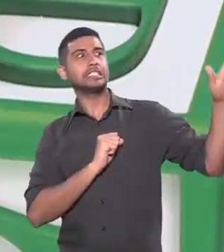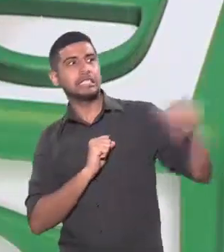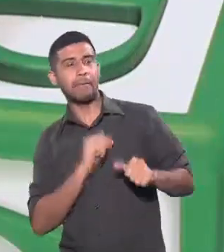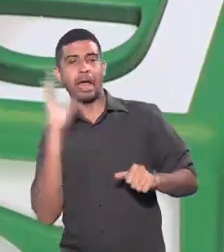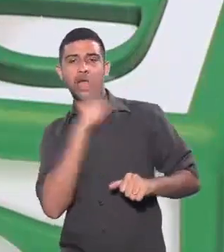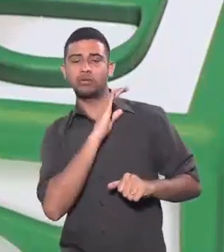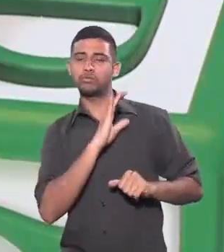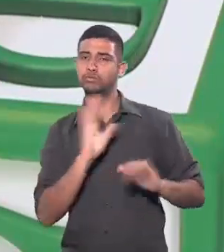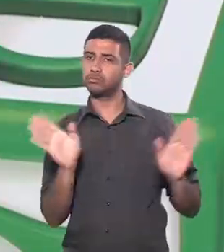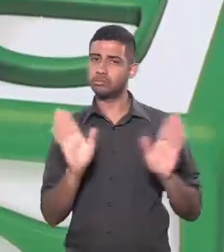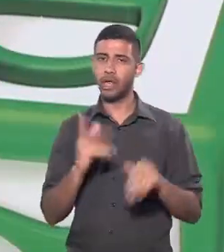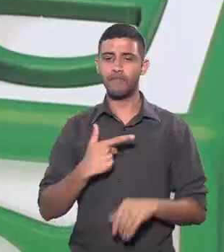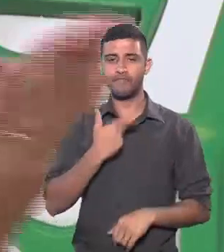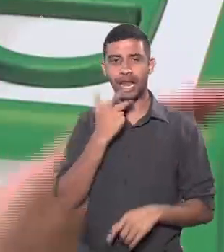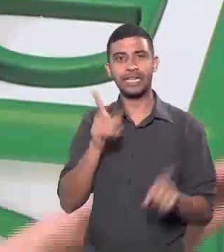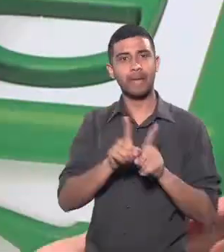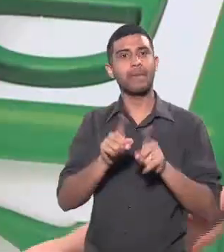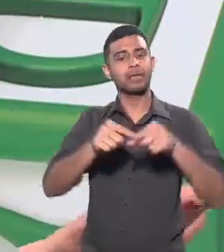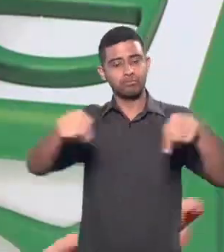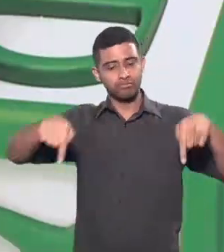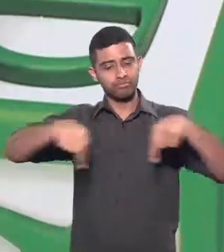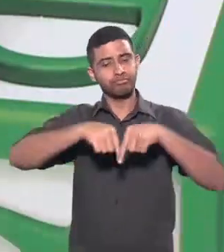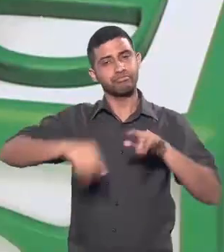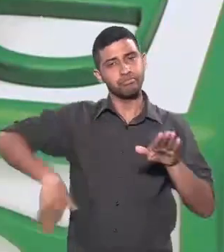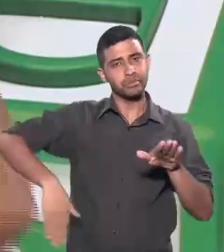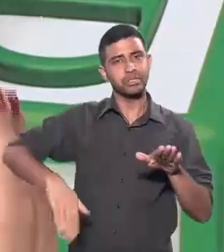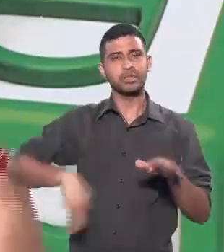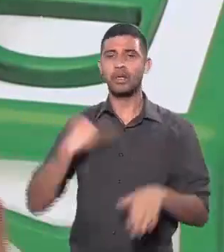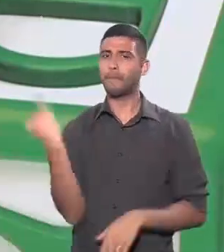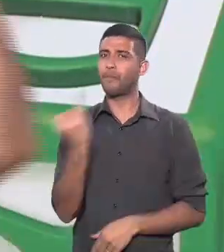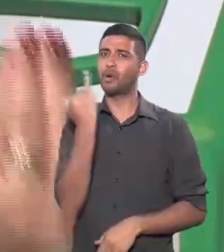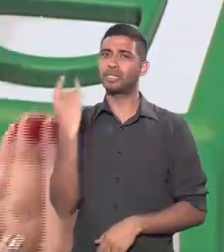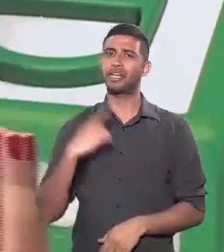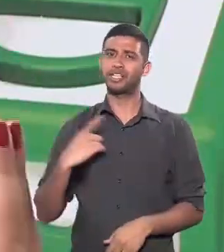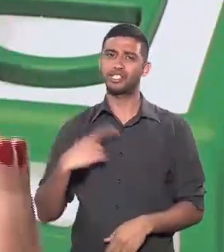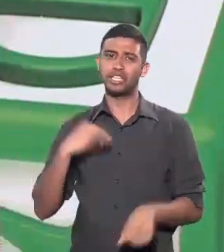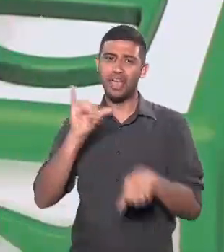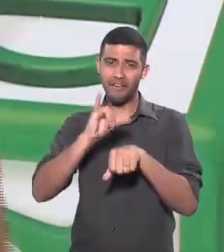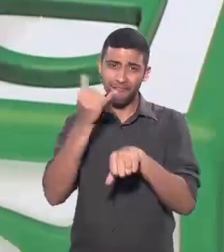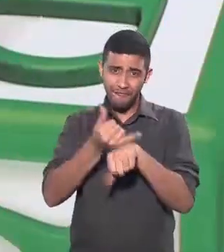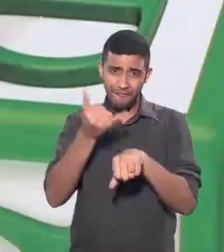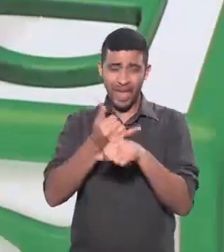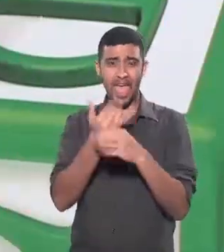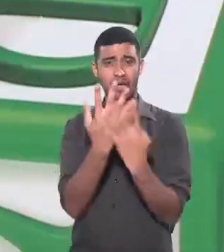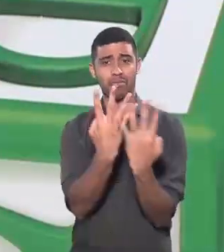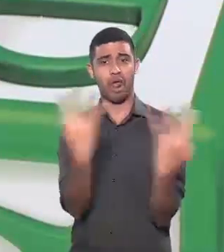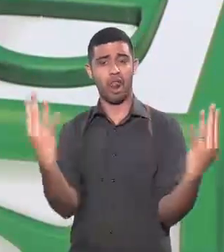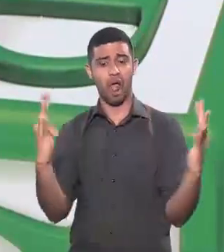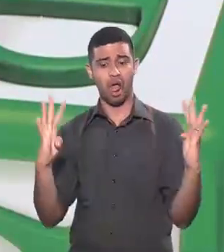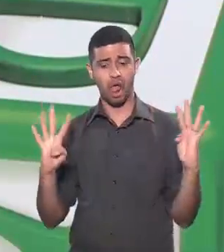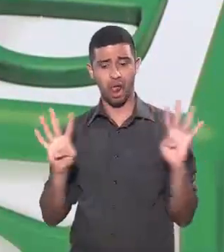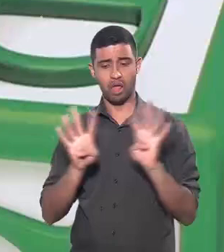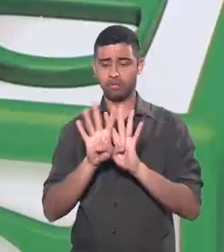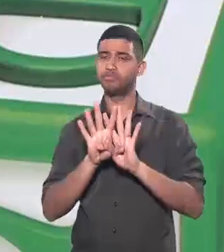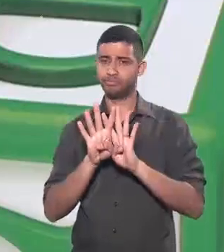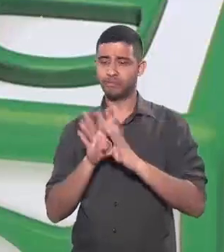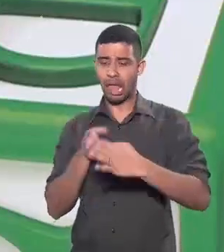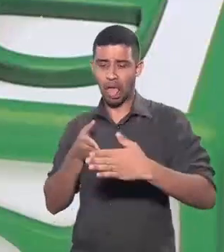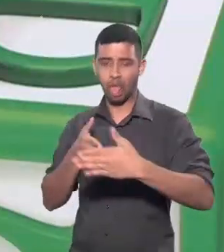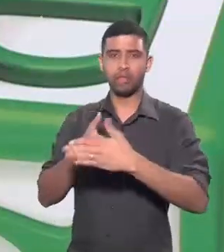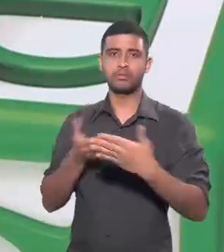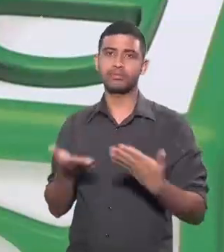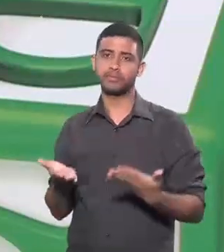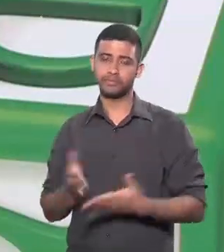né, constante. Falando da piscina também, é importante a gente ter grades, né, de segurança que protejam, que restringam